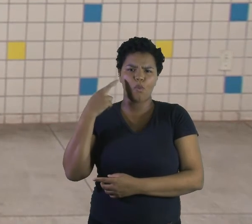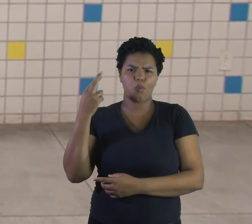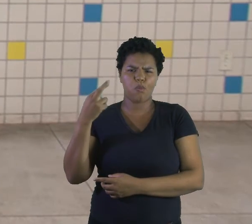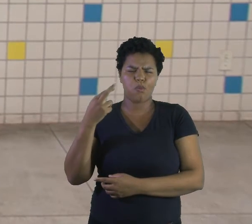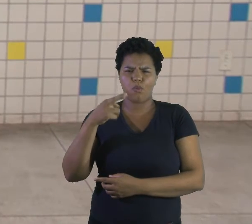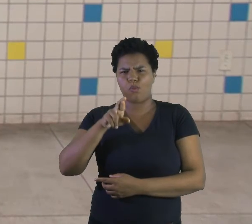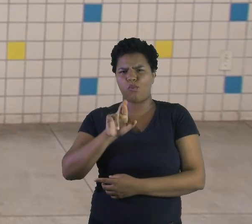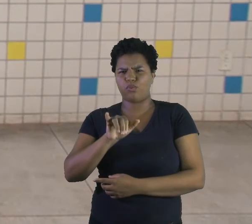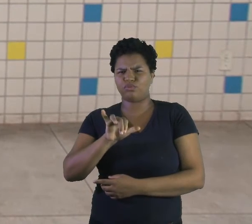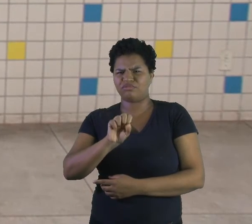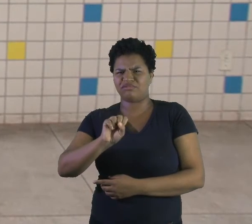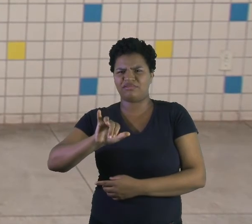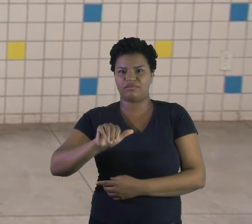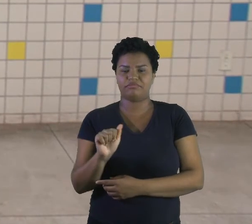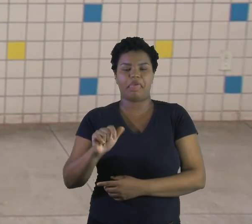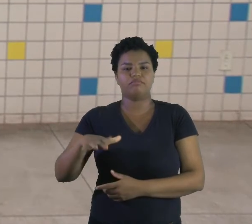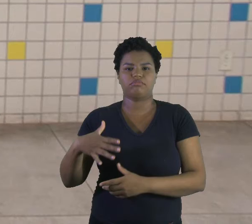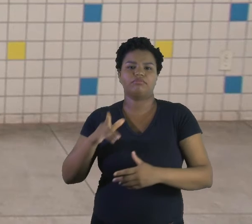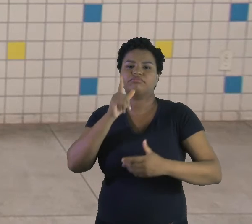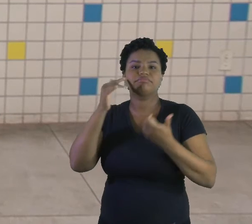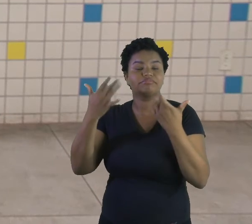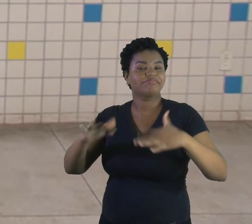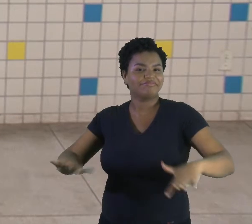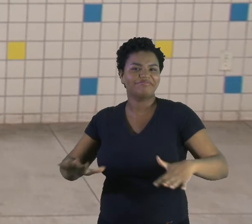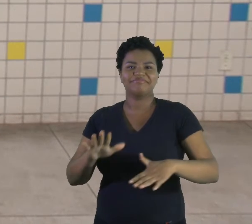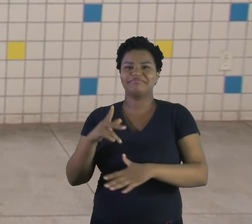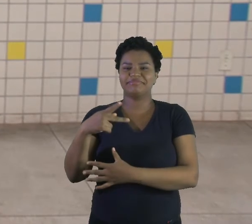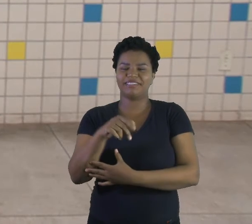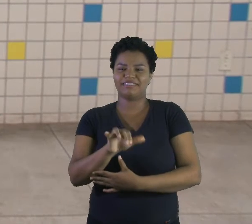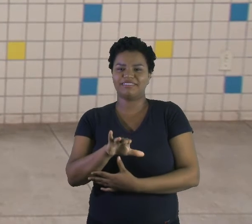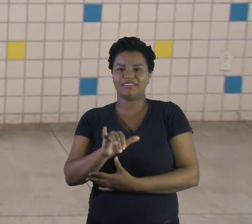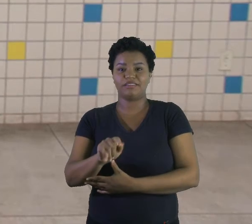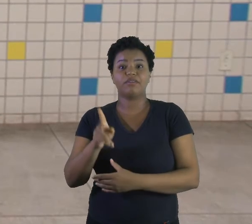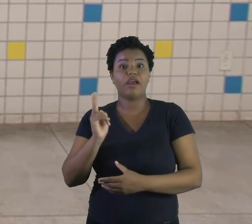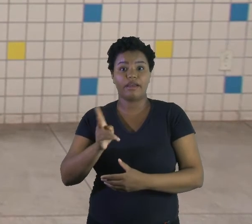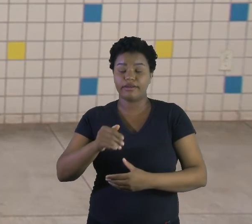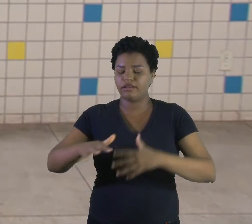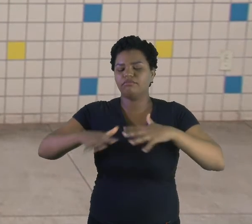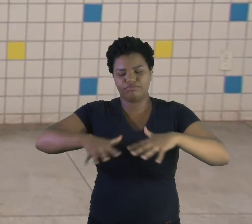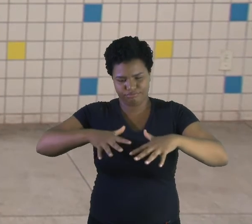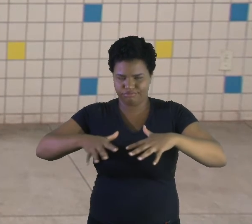do Pacífico, onde ocorrem intensas atividades sísmicas.